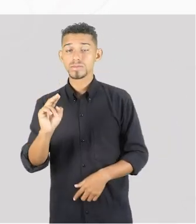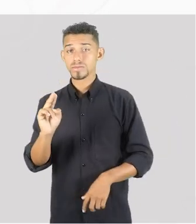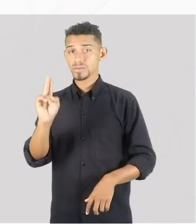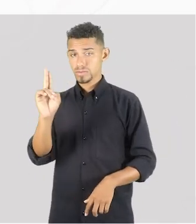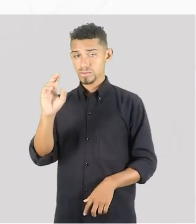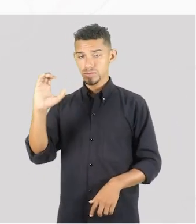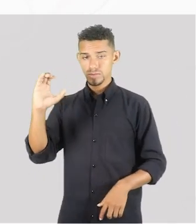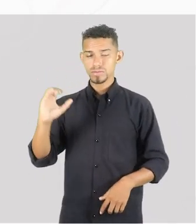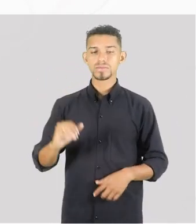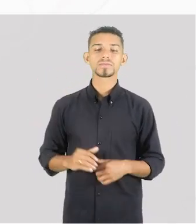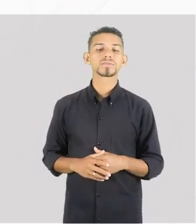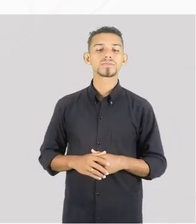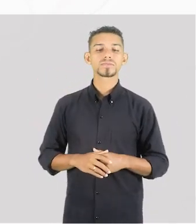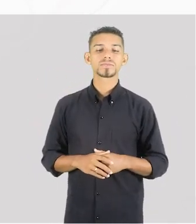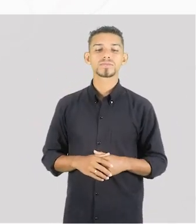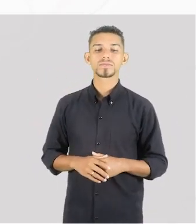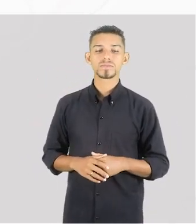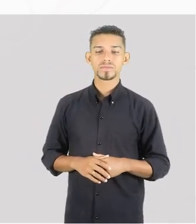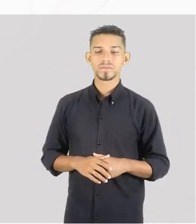microcoulombs. Tá?